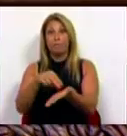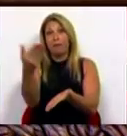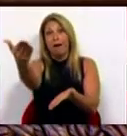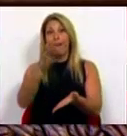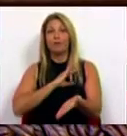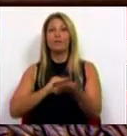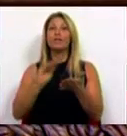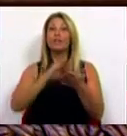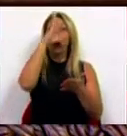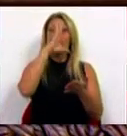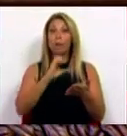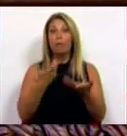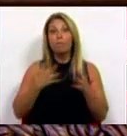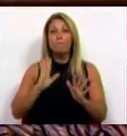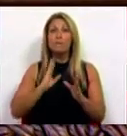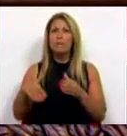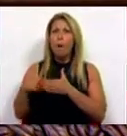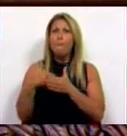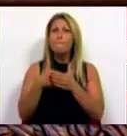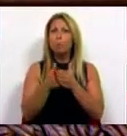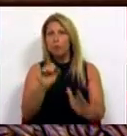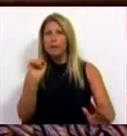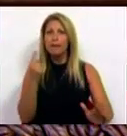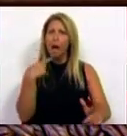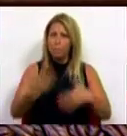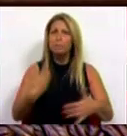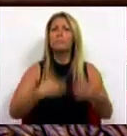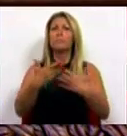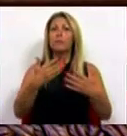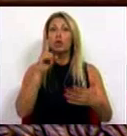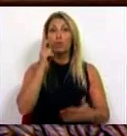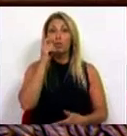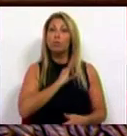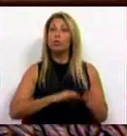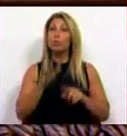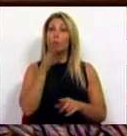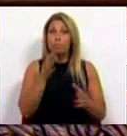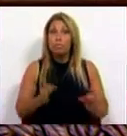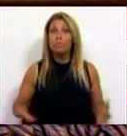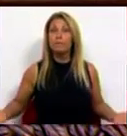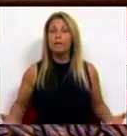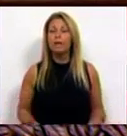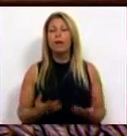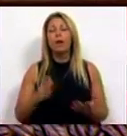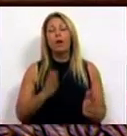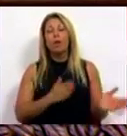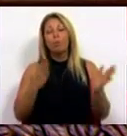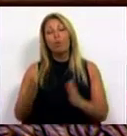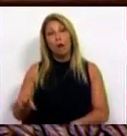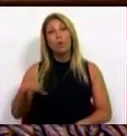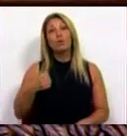Estado, para acelerarmos este processo, senhoras e senhores deputados. Por outro lado, há uma outra questão onde os Verdes vão continuar a